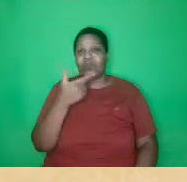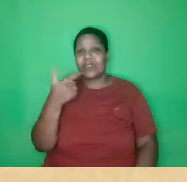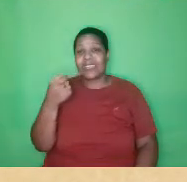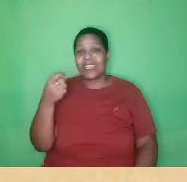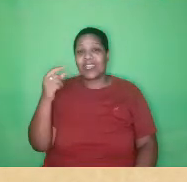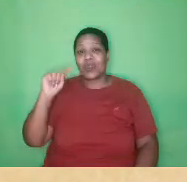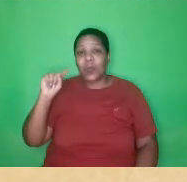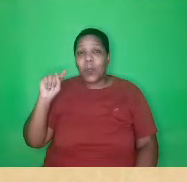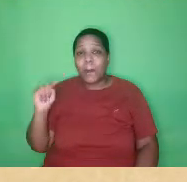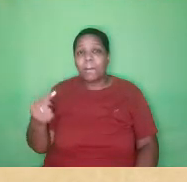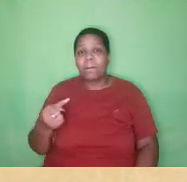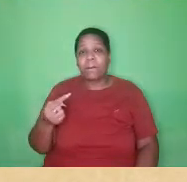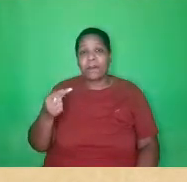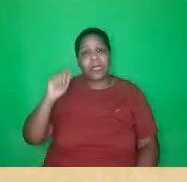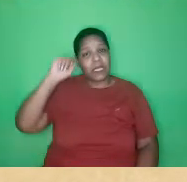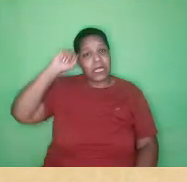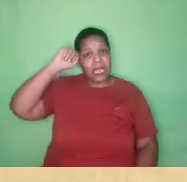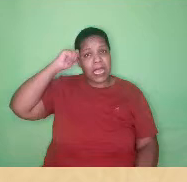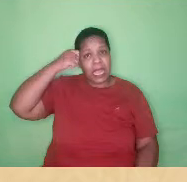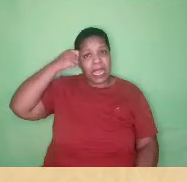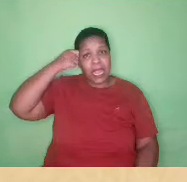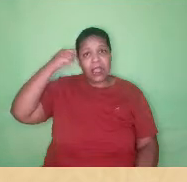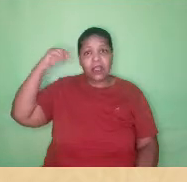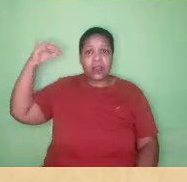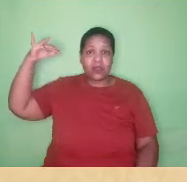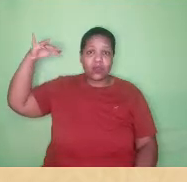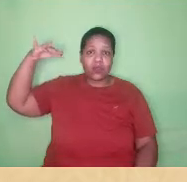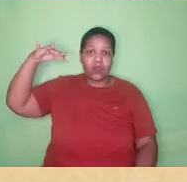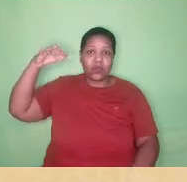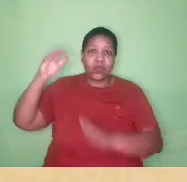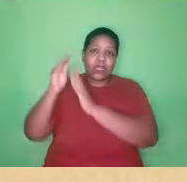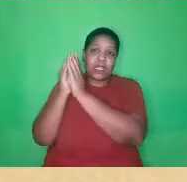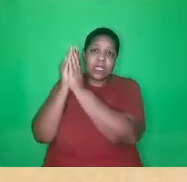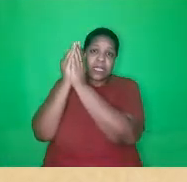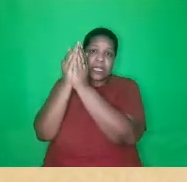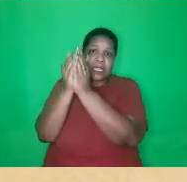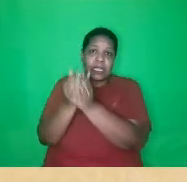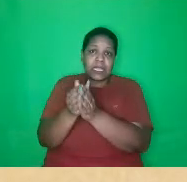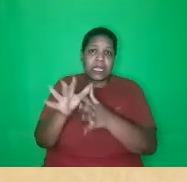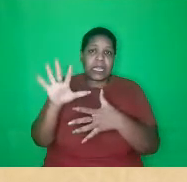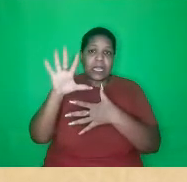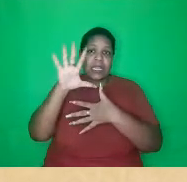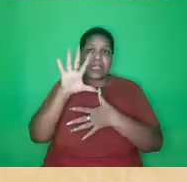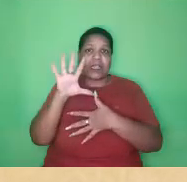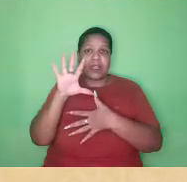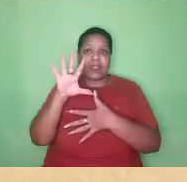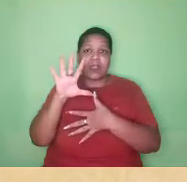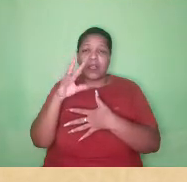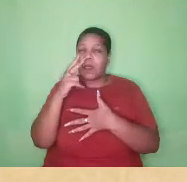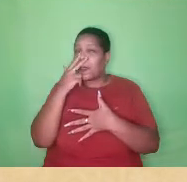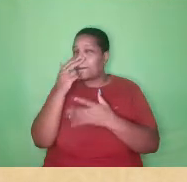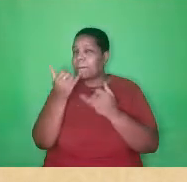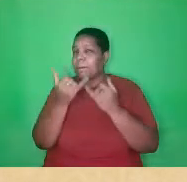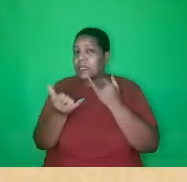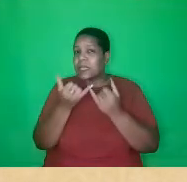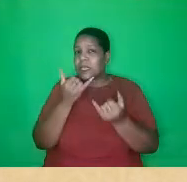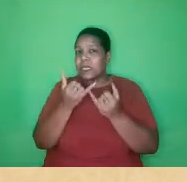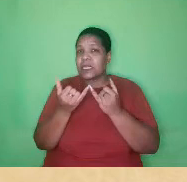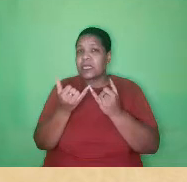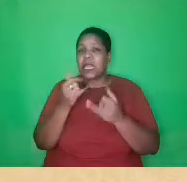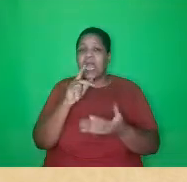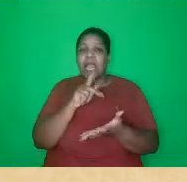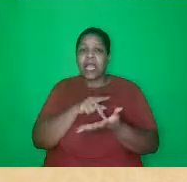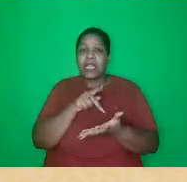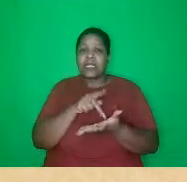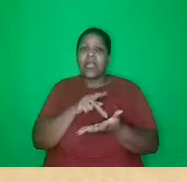africanos transportados para as Américas. Chegamos a um número mais próximo da realidade, embora tenha